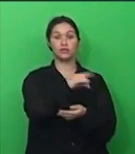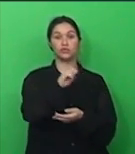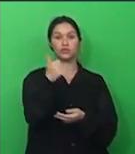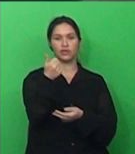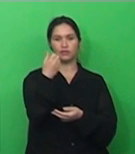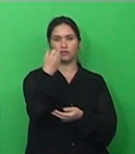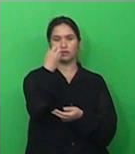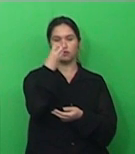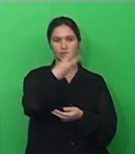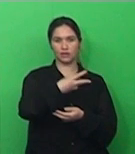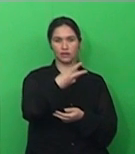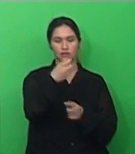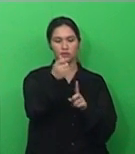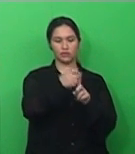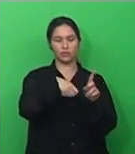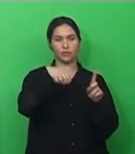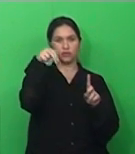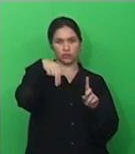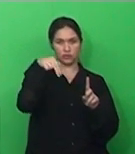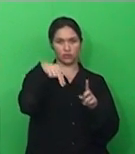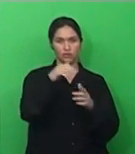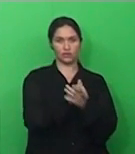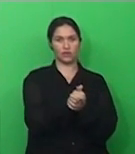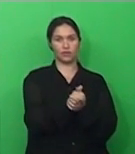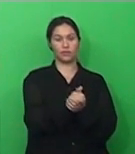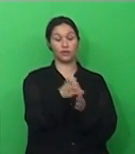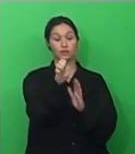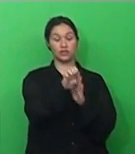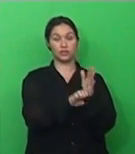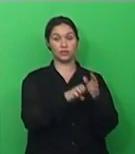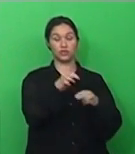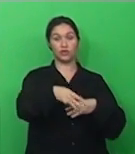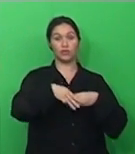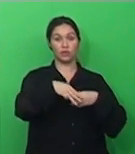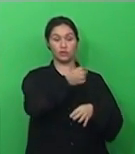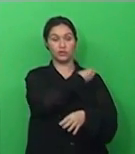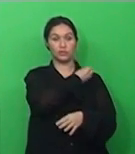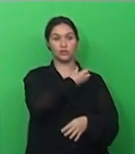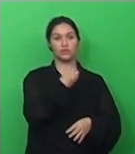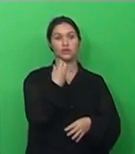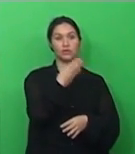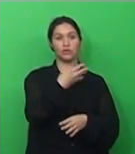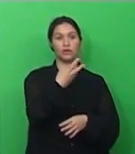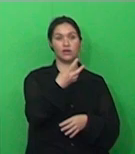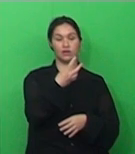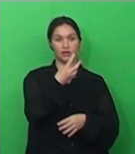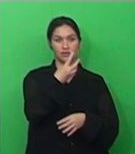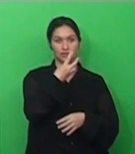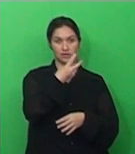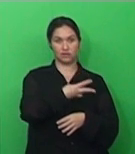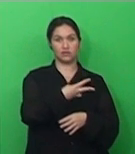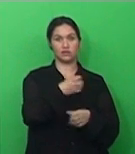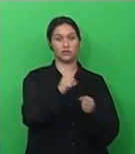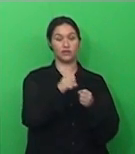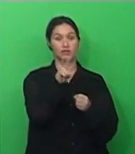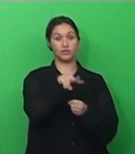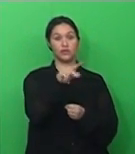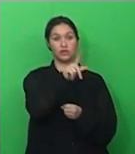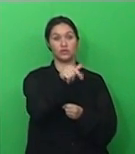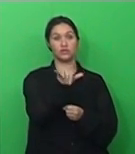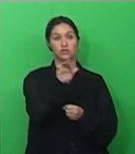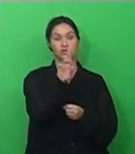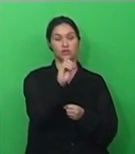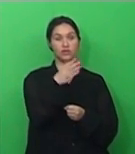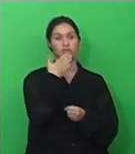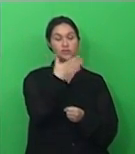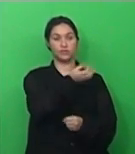13/11/2017. Expediente. Moção número 046/17, de autoria do vereador Zairo Casagrande.